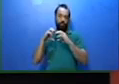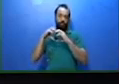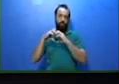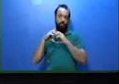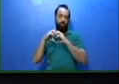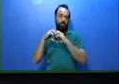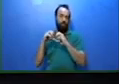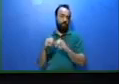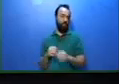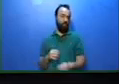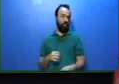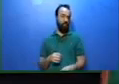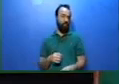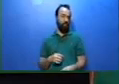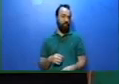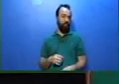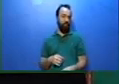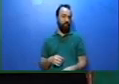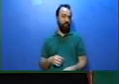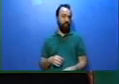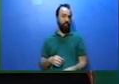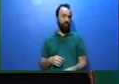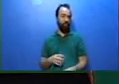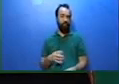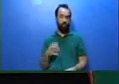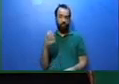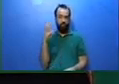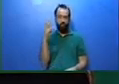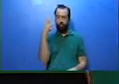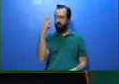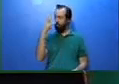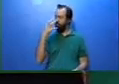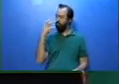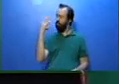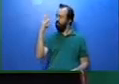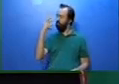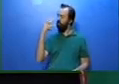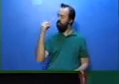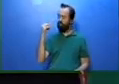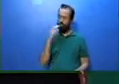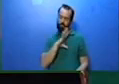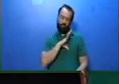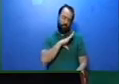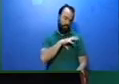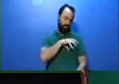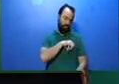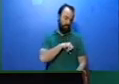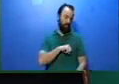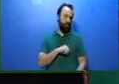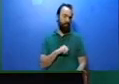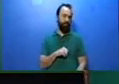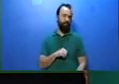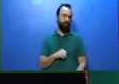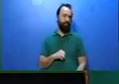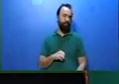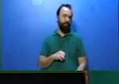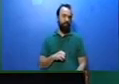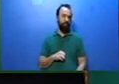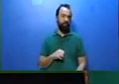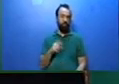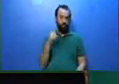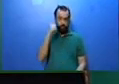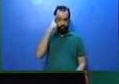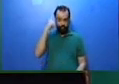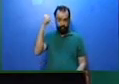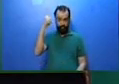coração, que nós vamos ver na tirinha do Adão, a fala que significa amor, né? Está tendo um clima ali.